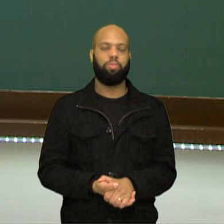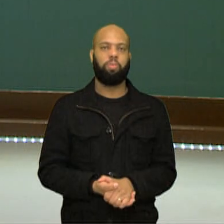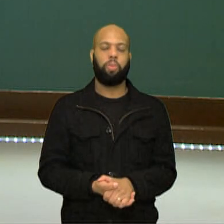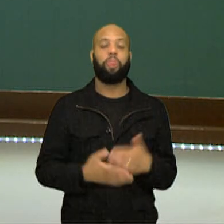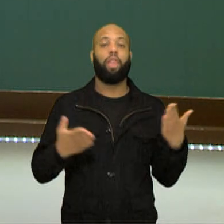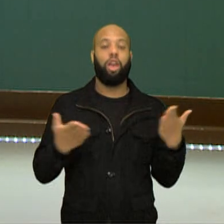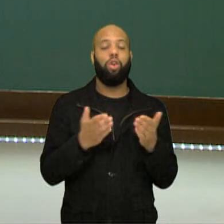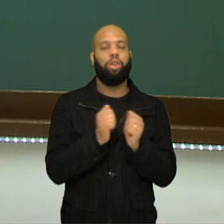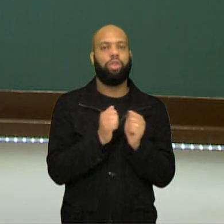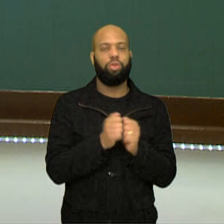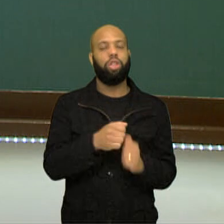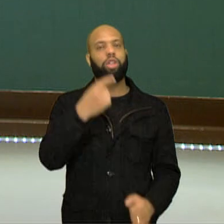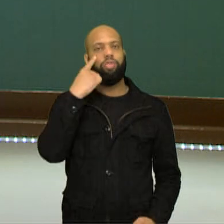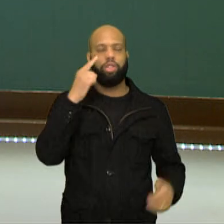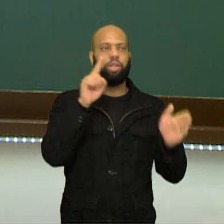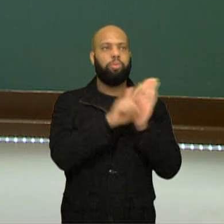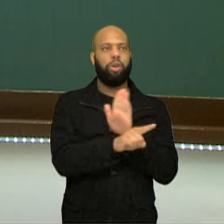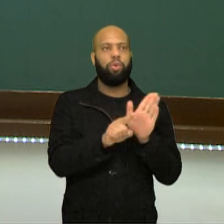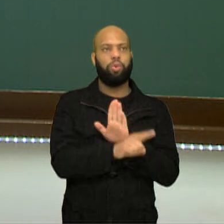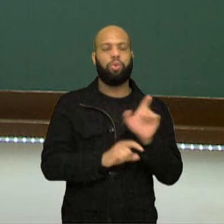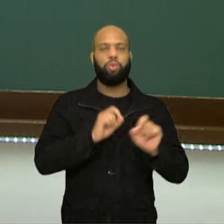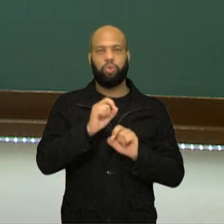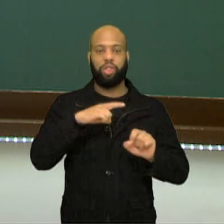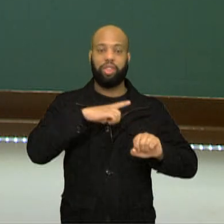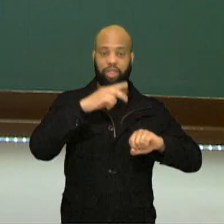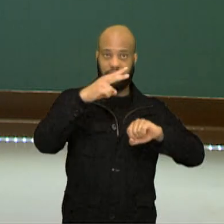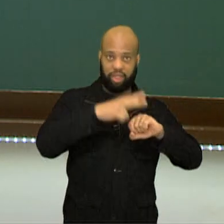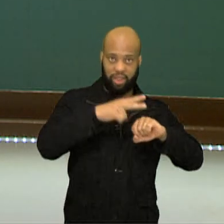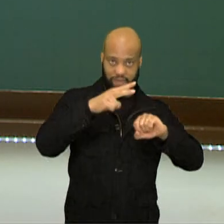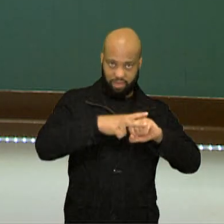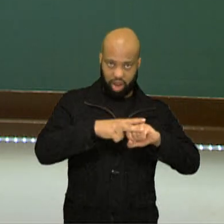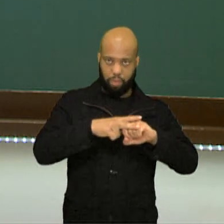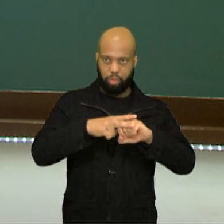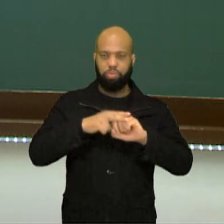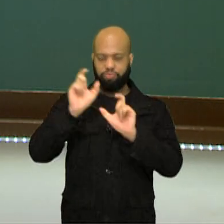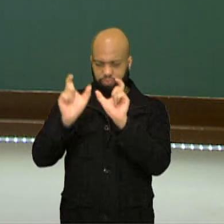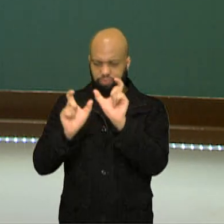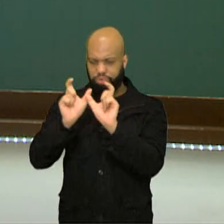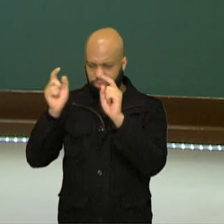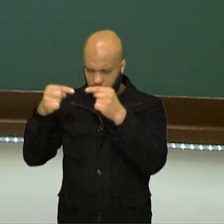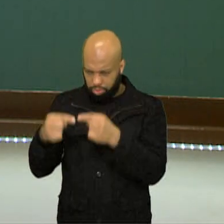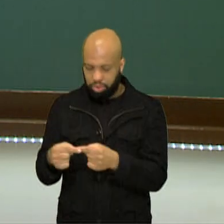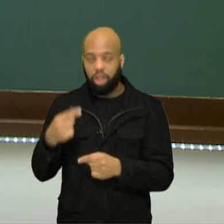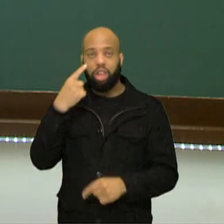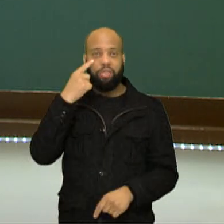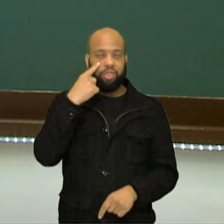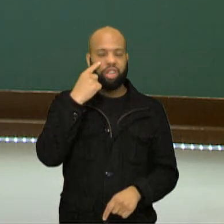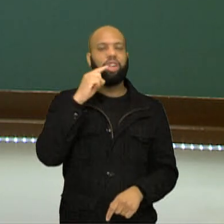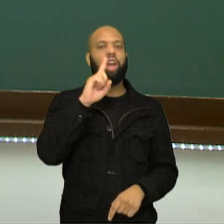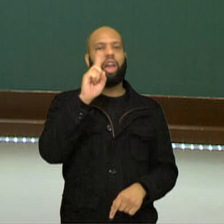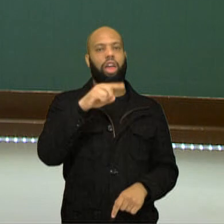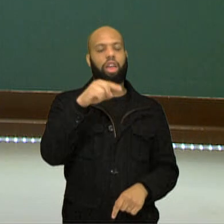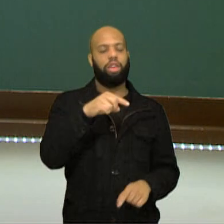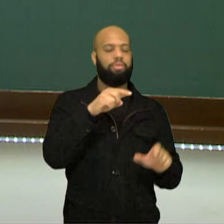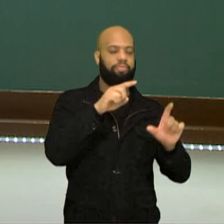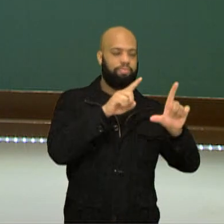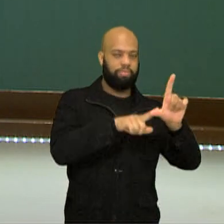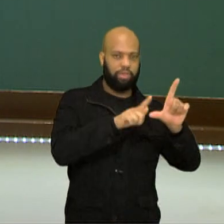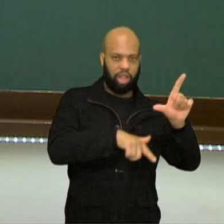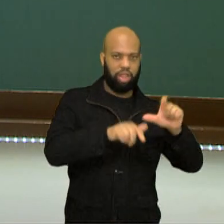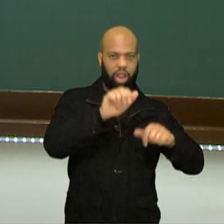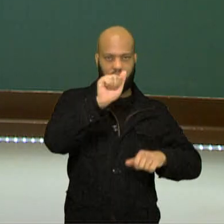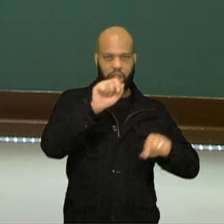Gente, vamos juntos aqui, é uma questão de concordância verbal, bem pontual, né? Tanto a letra A quanto a letra B, né, se debruçam